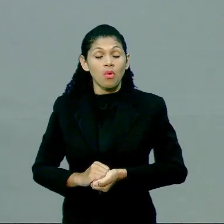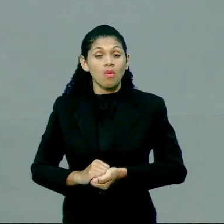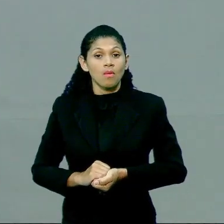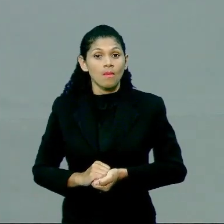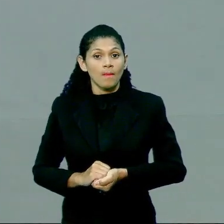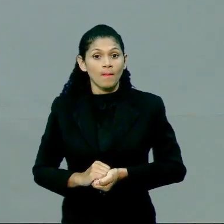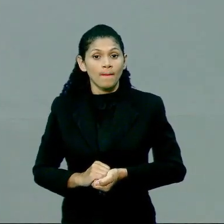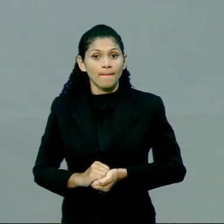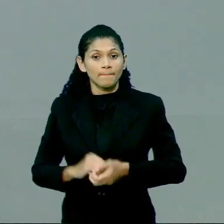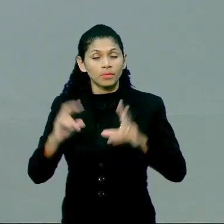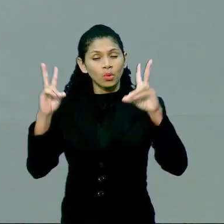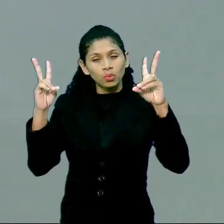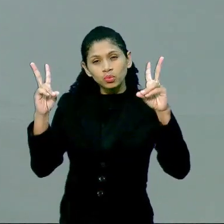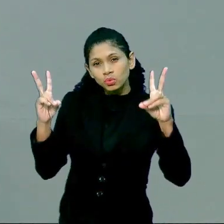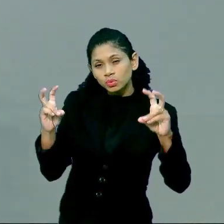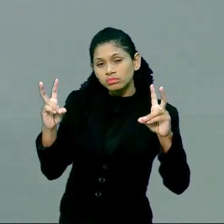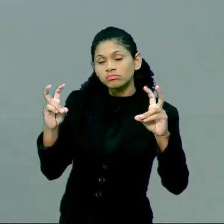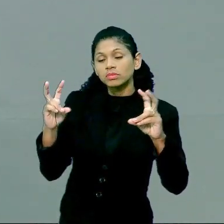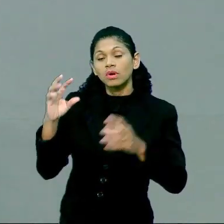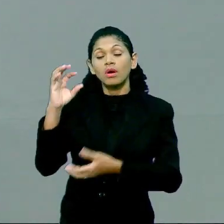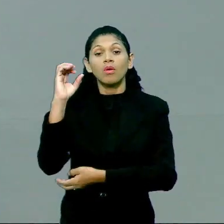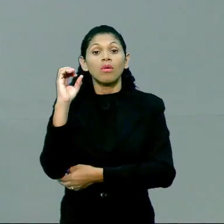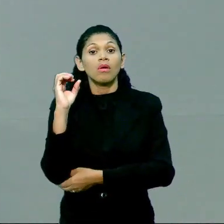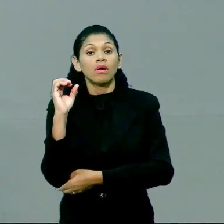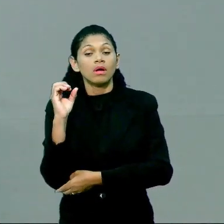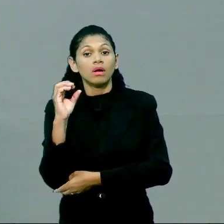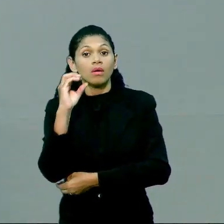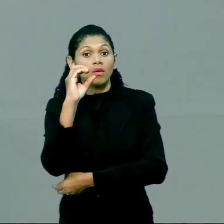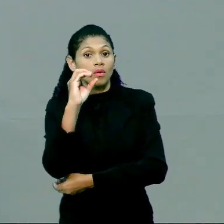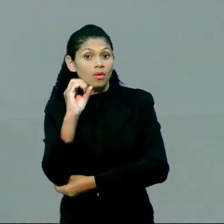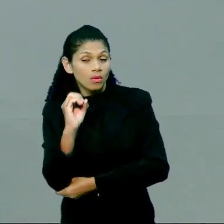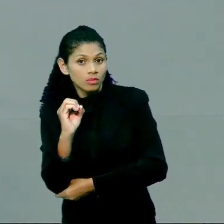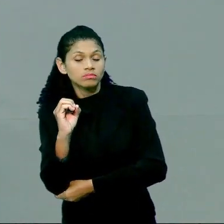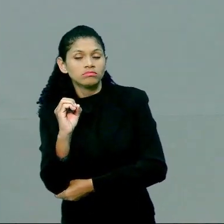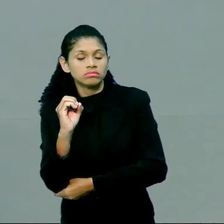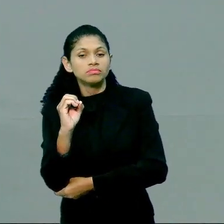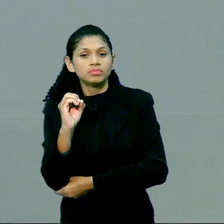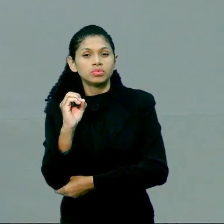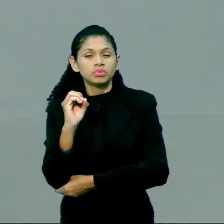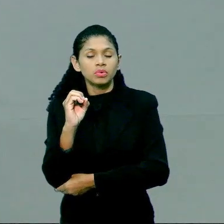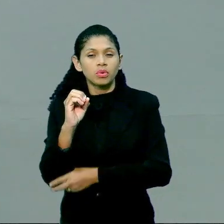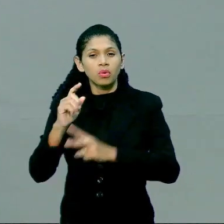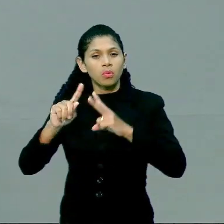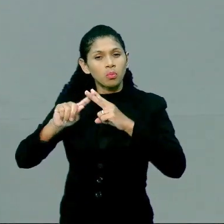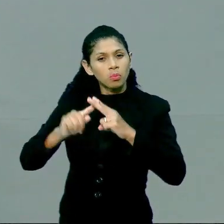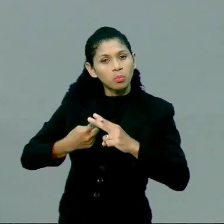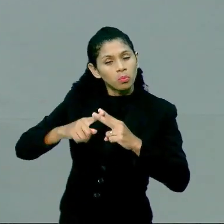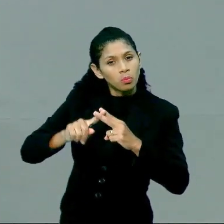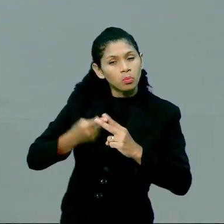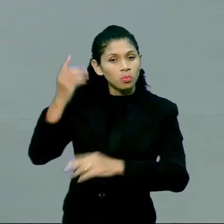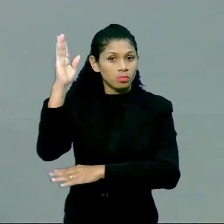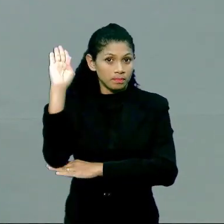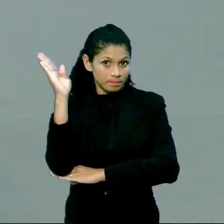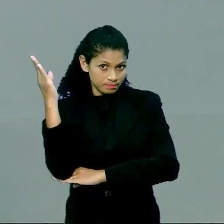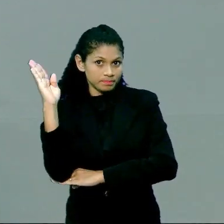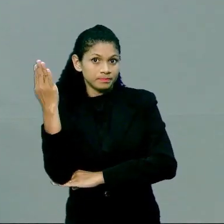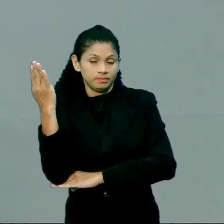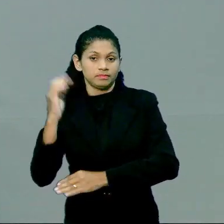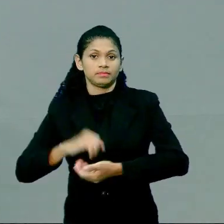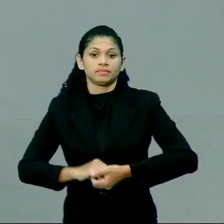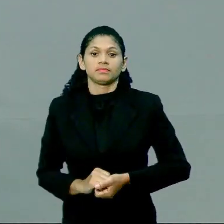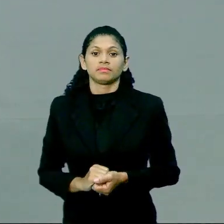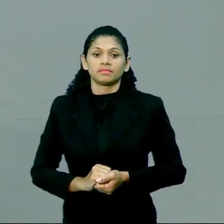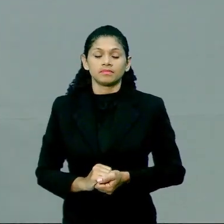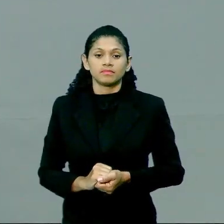antes de entrar mais a fundo né e analisar né Essa questão com bastante cautela Porque é necessário